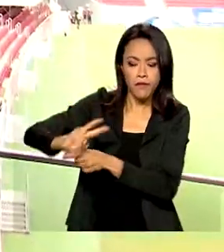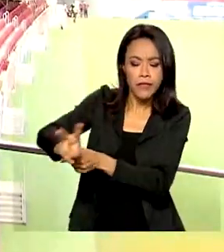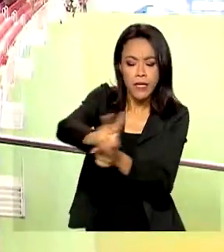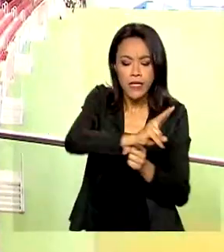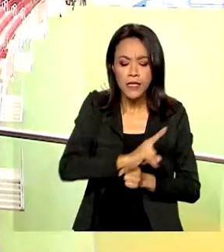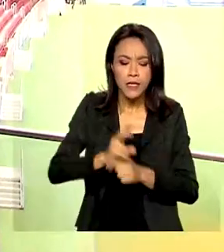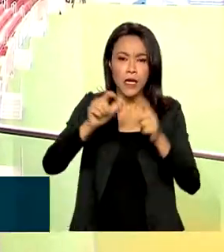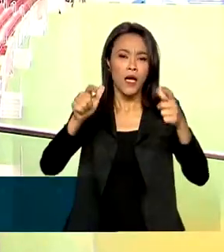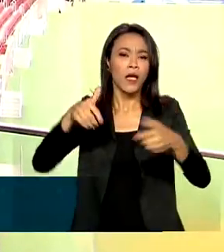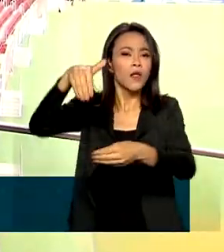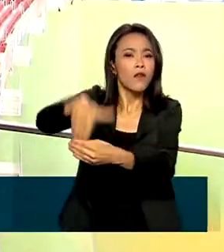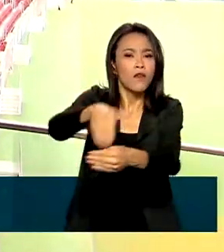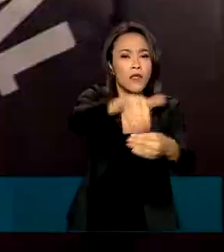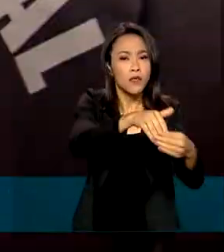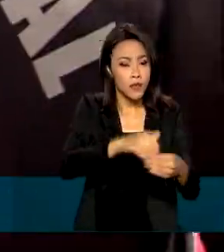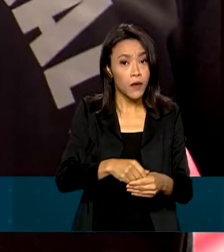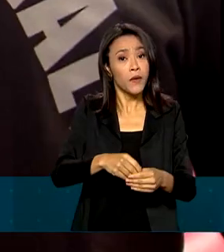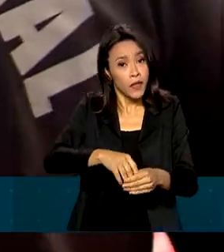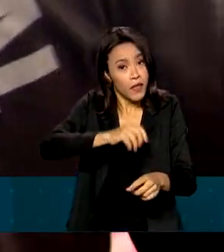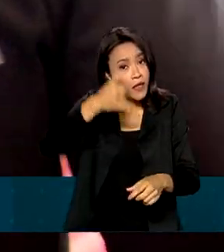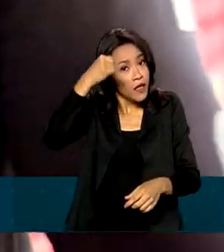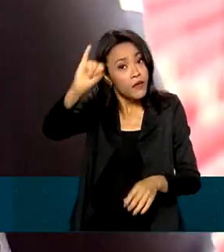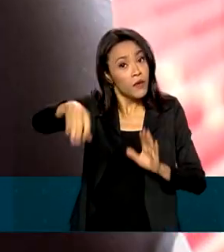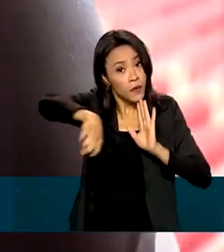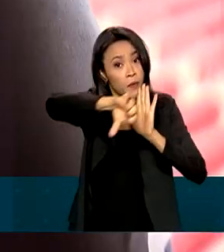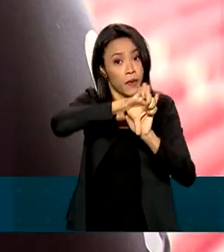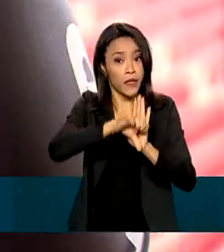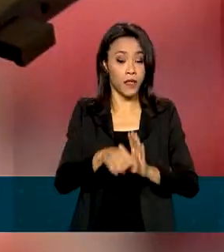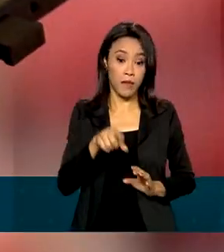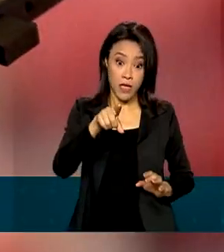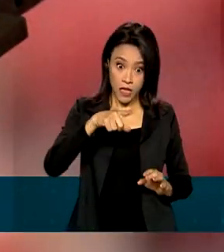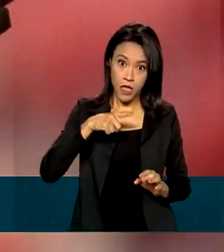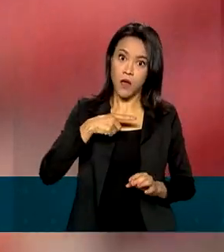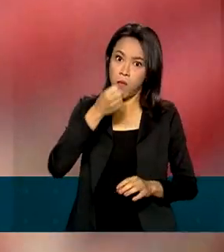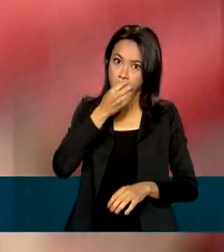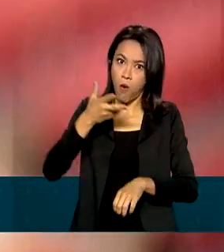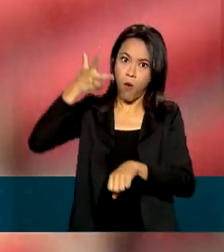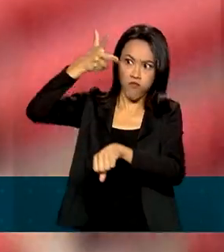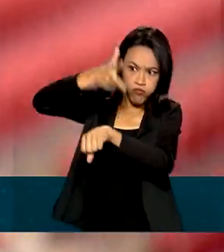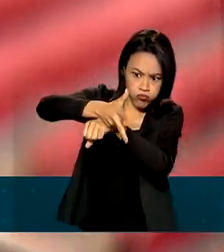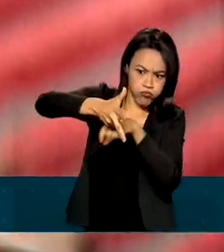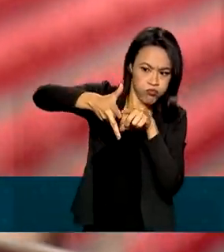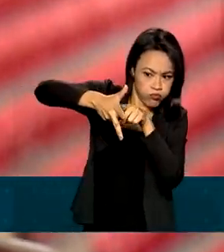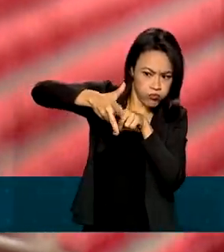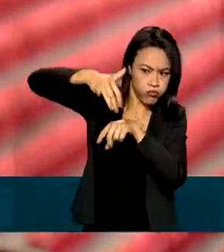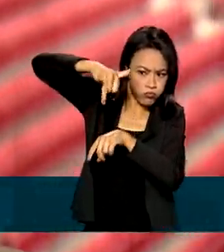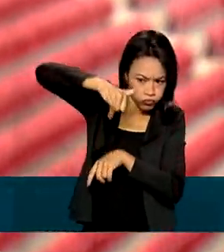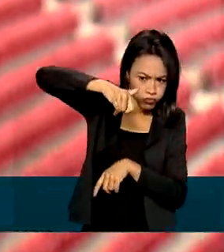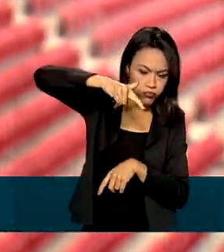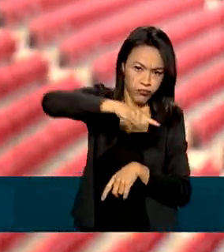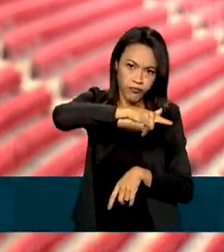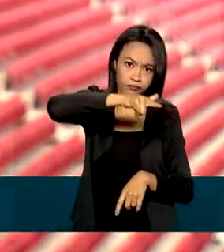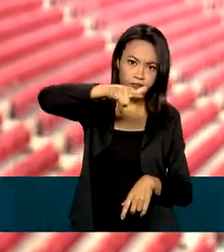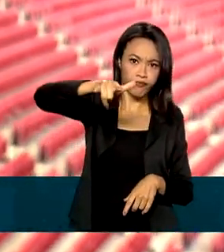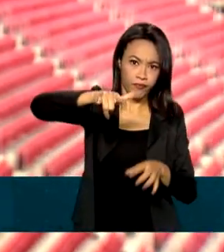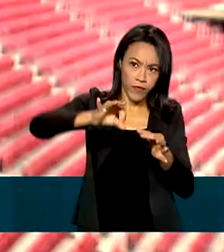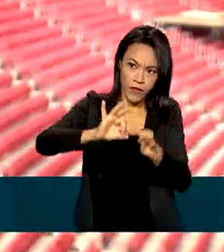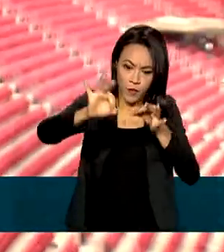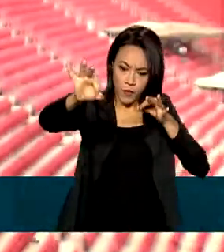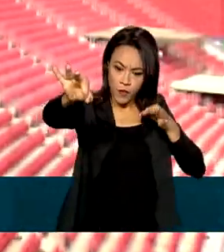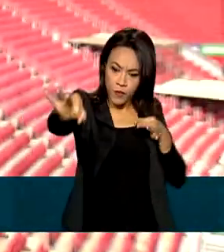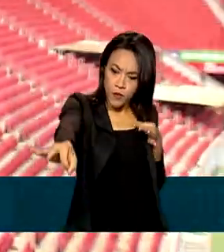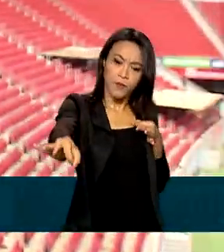as eleições os equipamentos têm câmeras de alta nitidez e serão operados remotamente pelos agentes as imagens